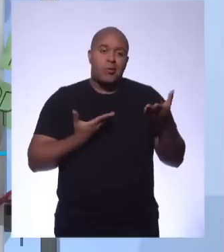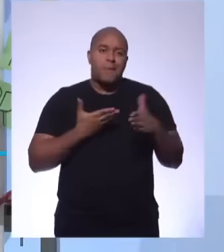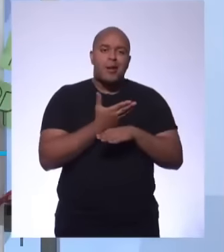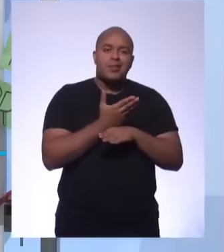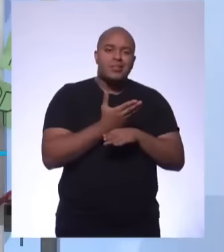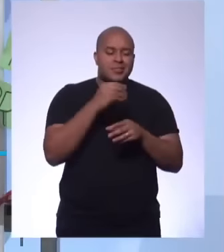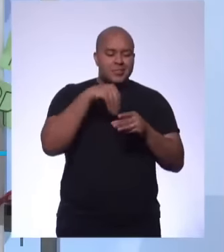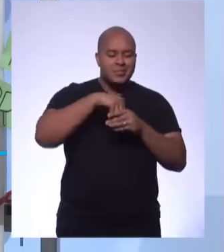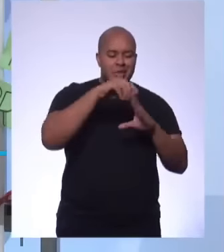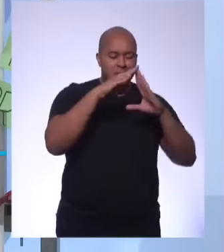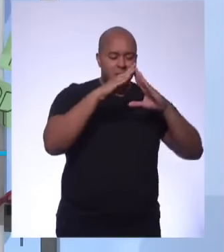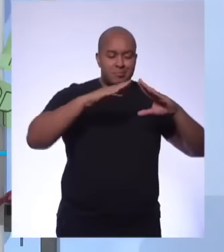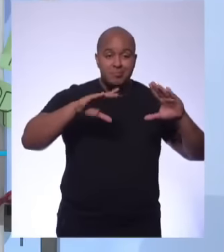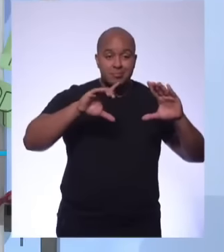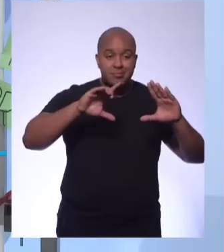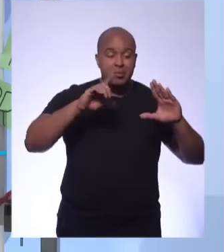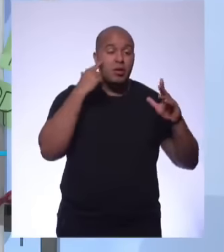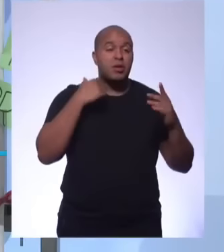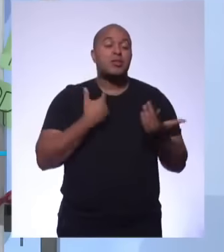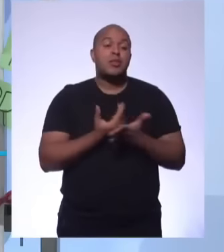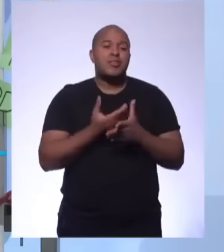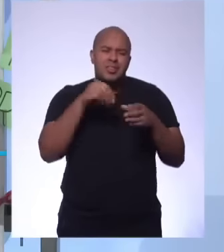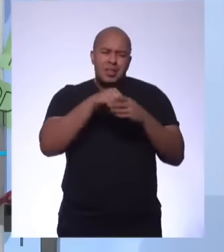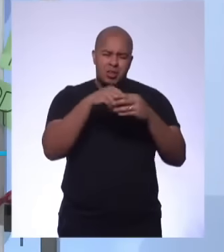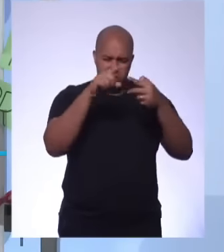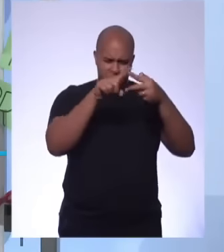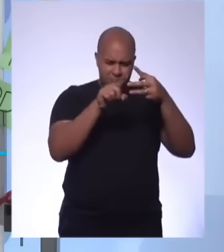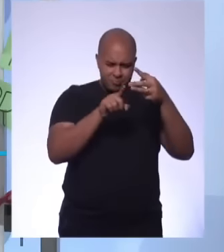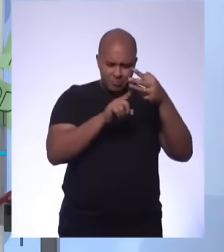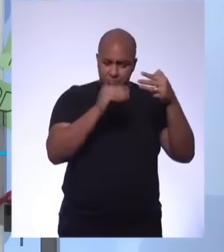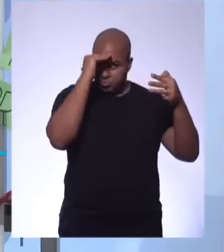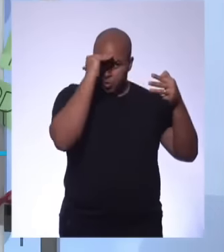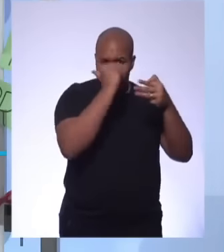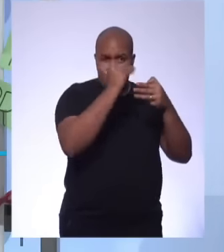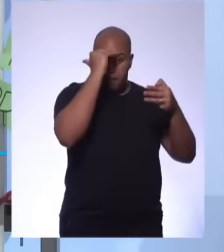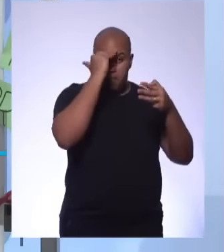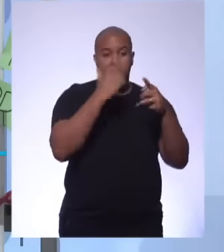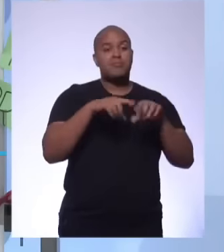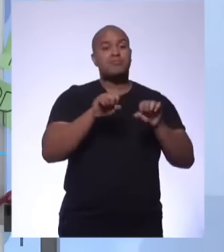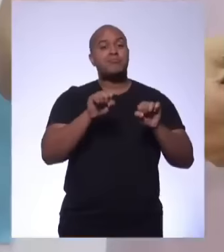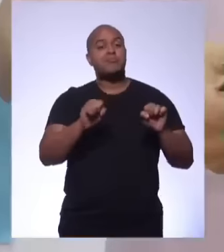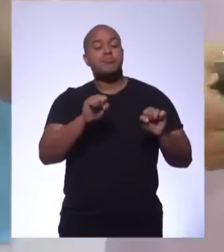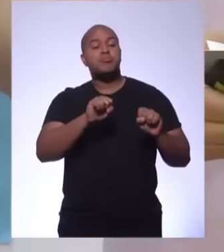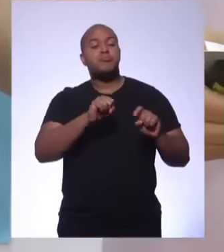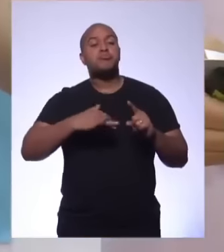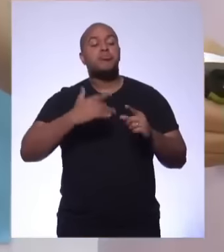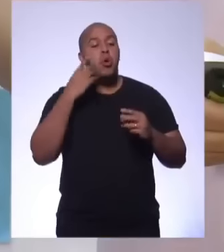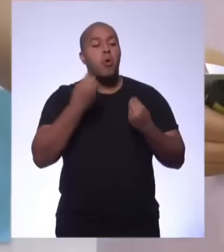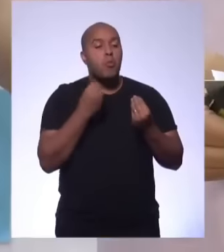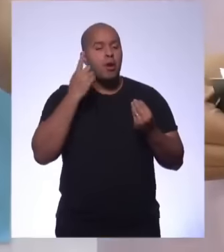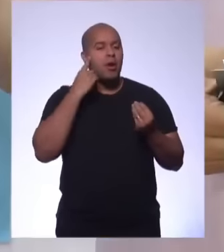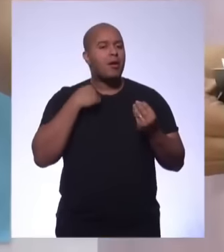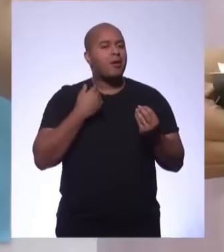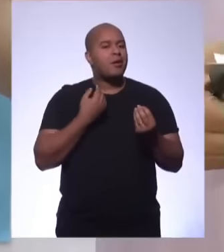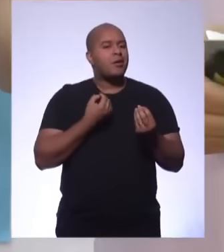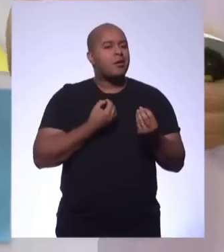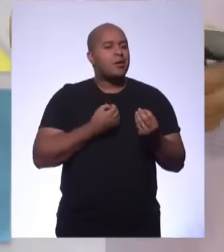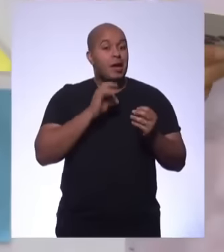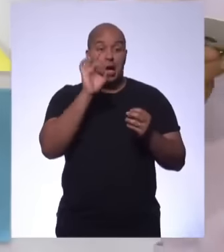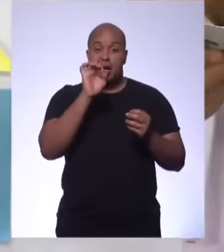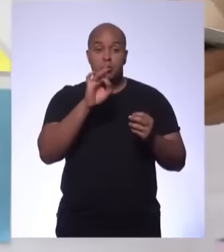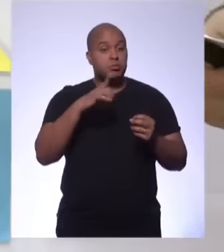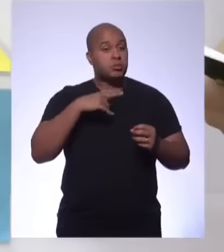desse sistema feudal, dentro dessa tríade obedecendo, porque o sistema feudal é assim, ó, é estamental. Cada